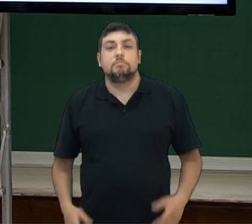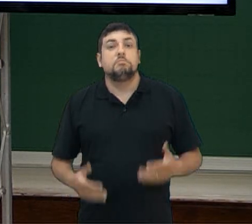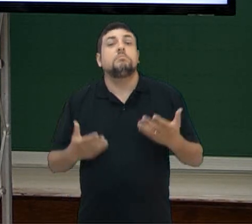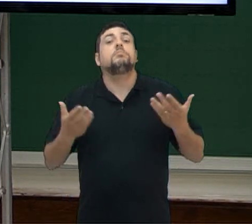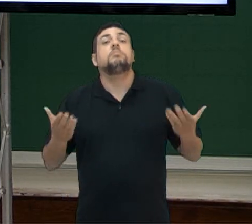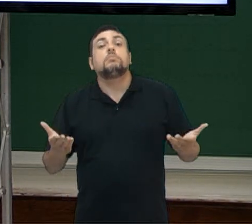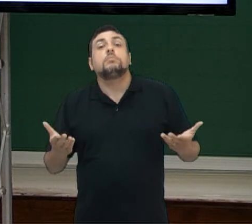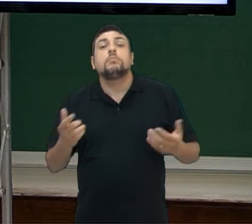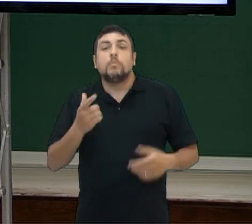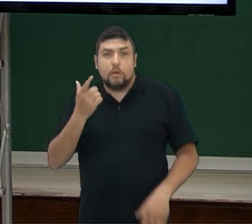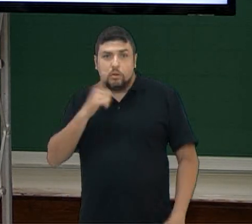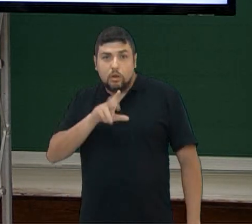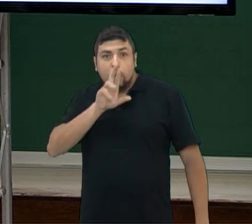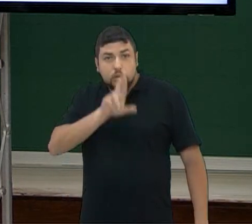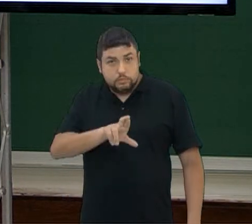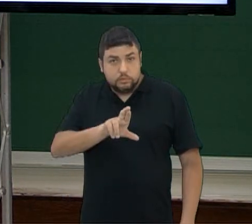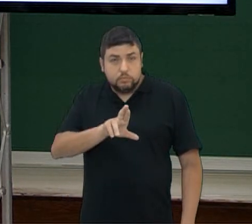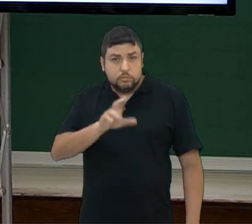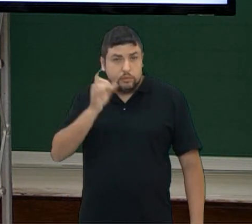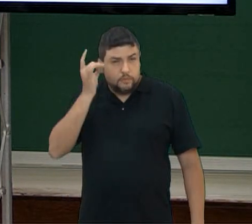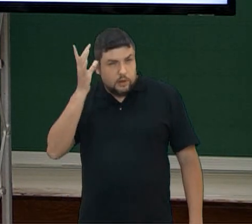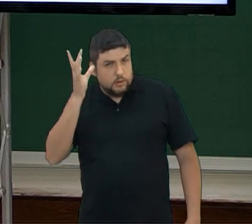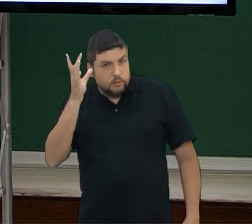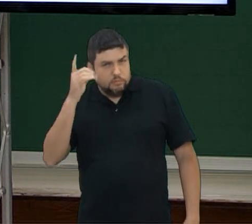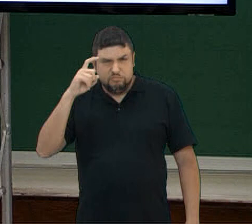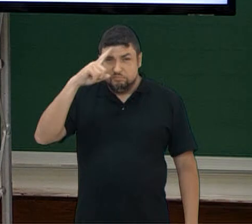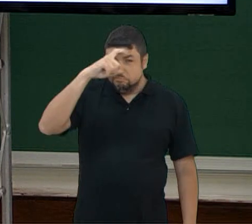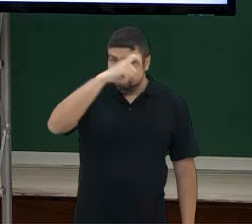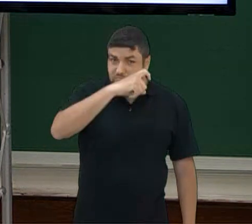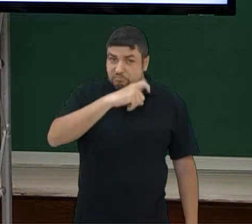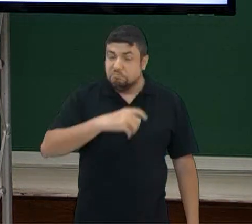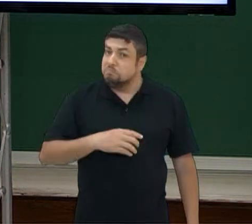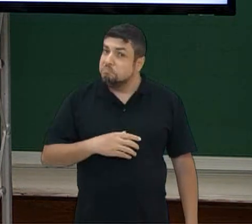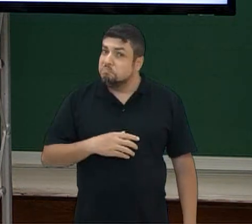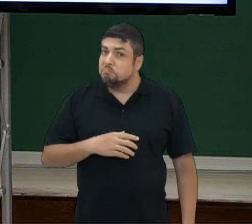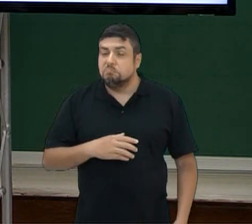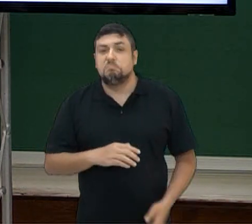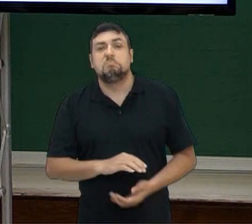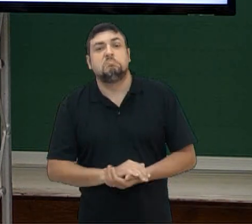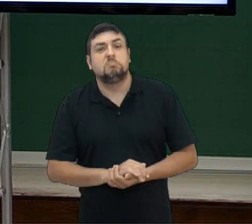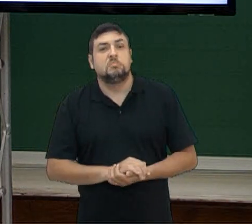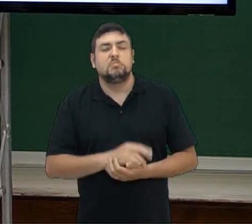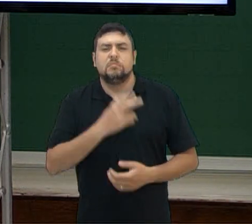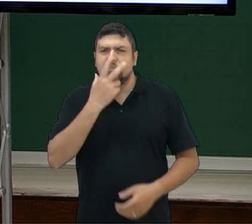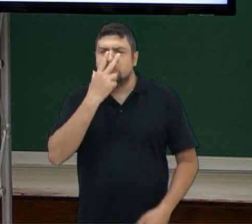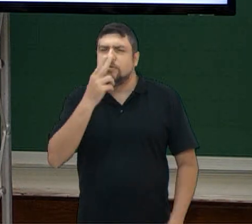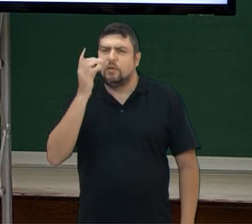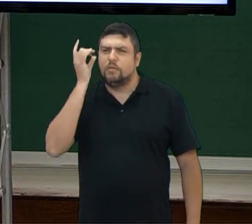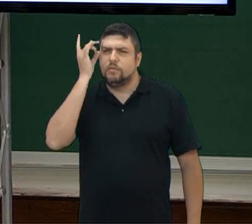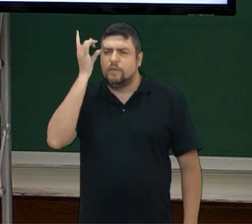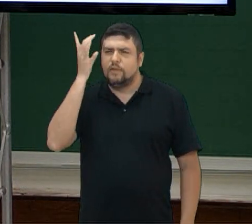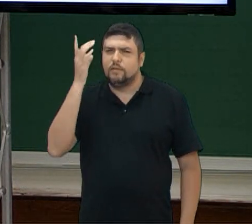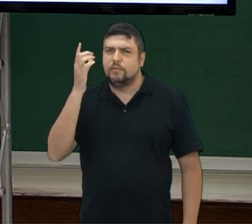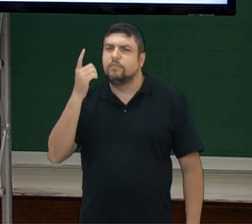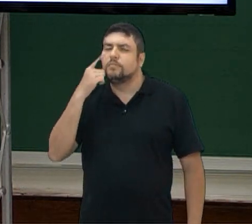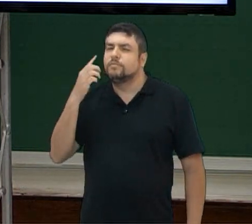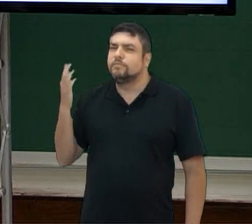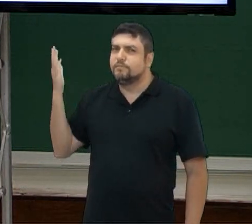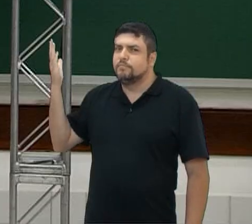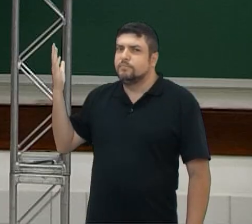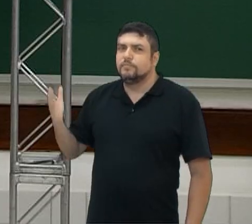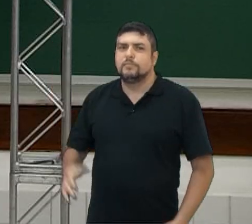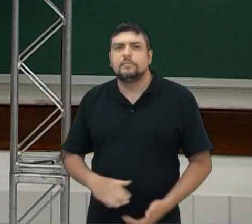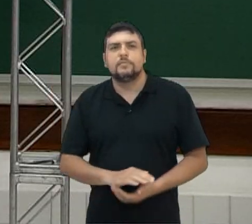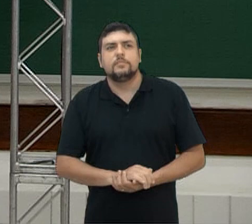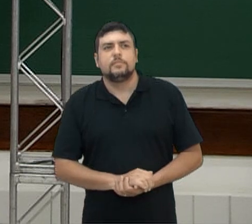aí, pessoal, conseguiram resolver? Foi fácil ou foi difícil? Eu acredito que tenha sido muito fácil. Vamos conferir?